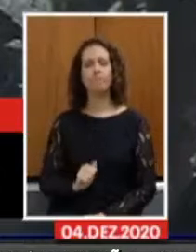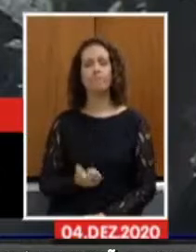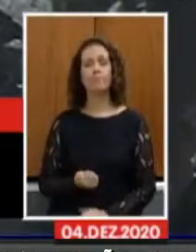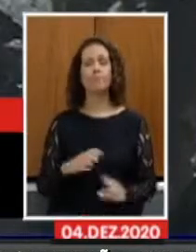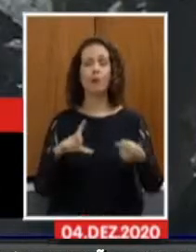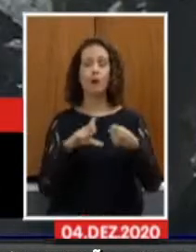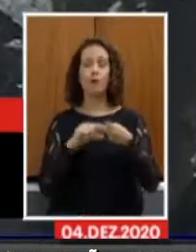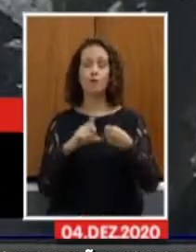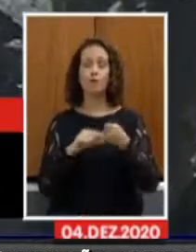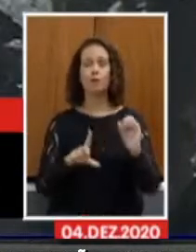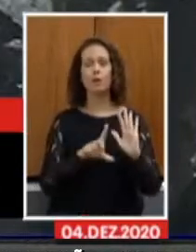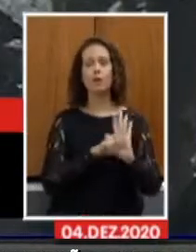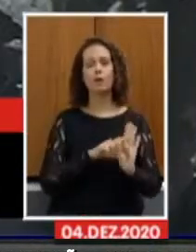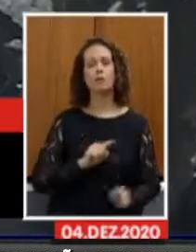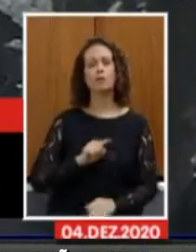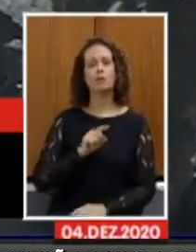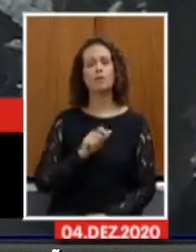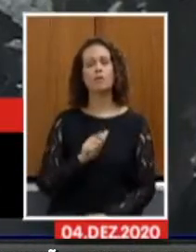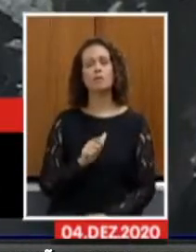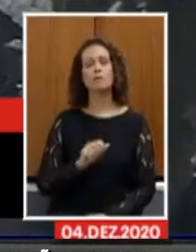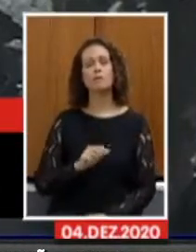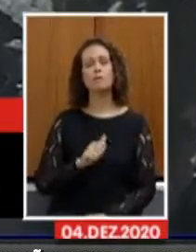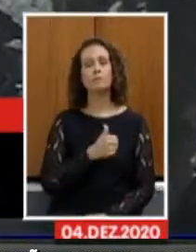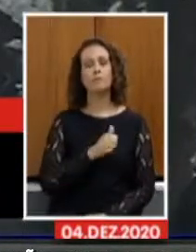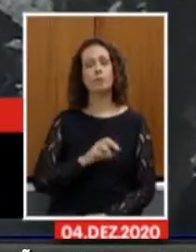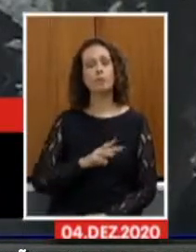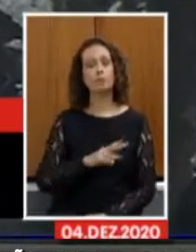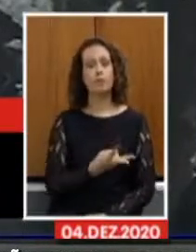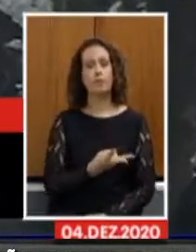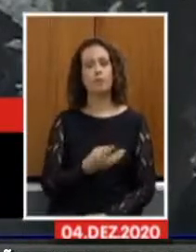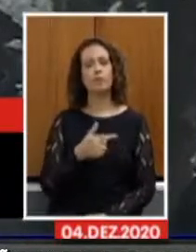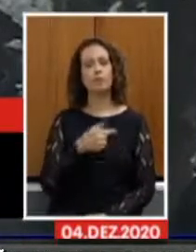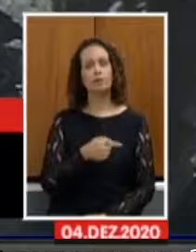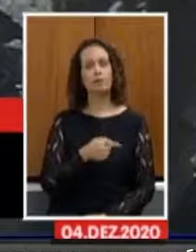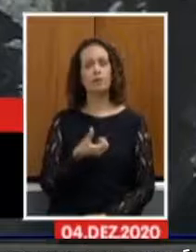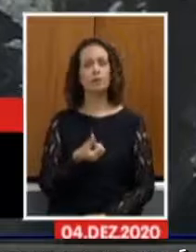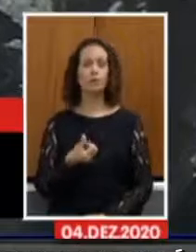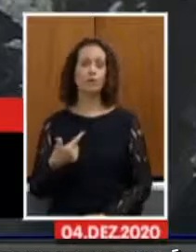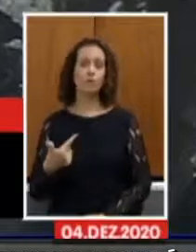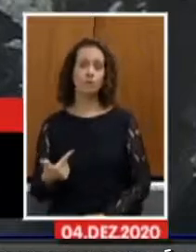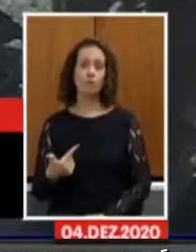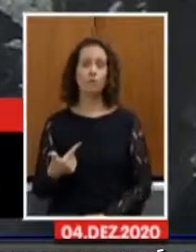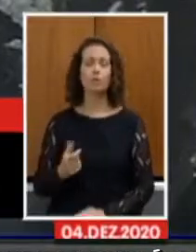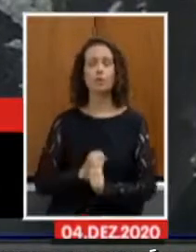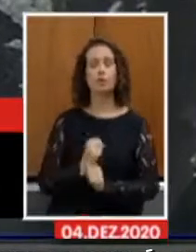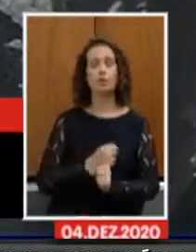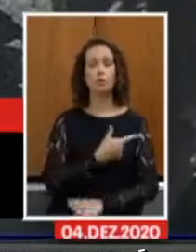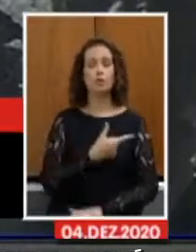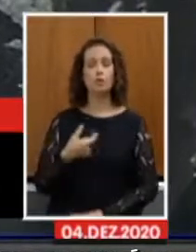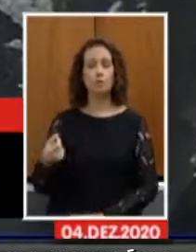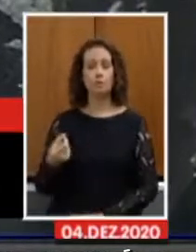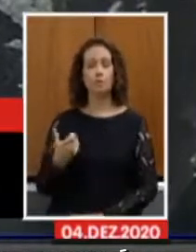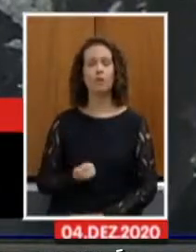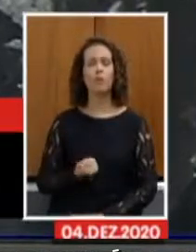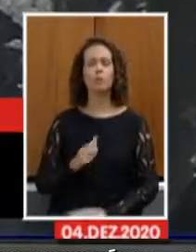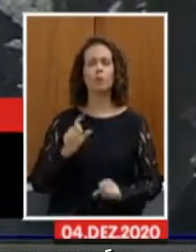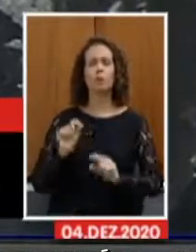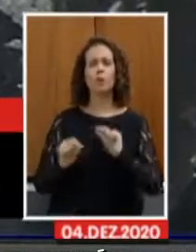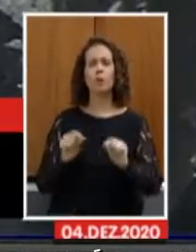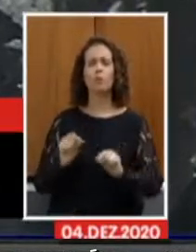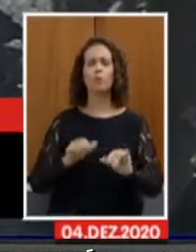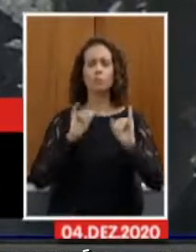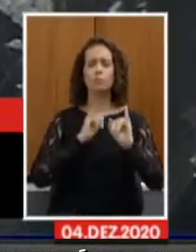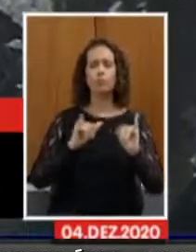artigos à lei número 13.772 de 11 de dezembro de 2020, de 2000, que dispõe sobre o registro e a divulgação de dados